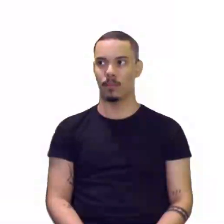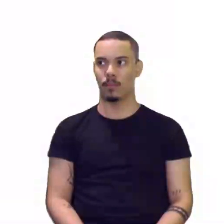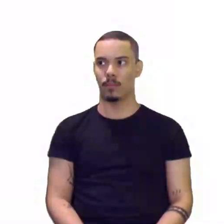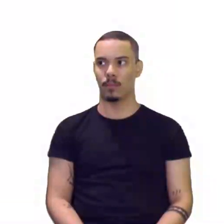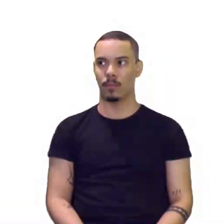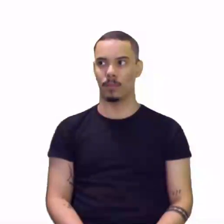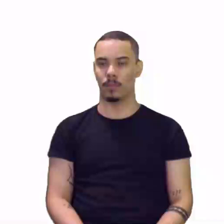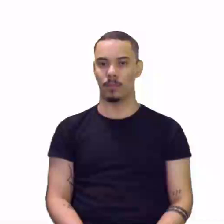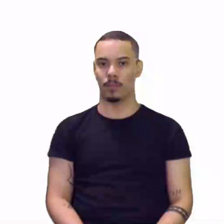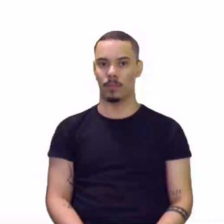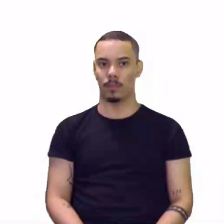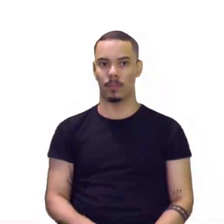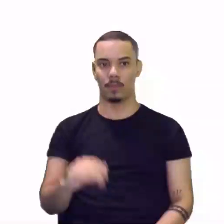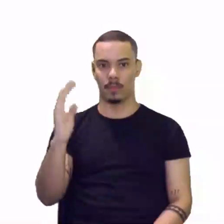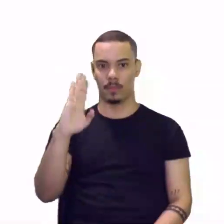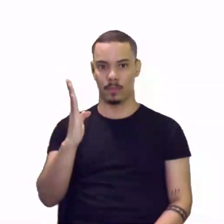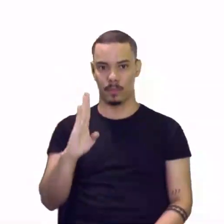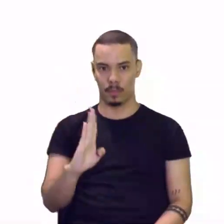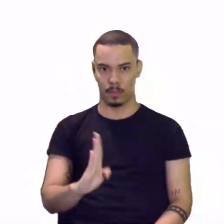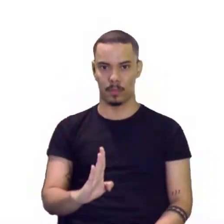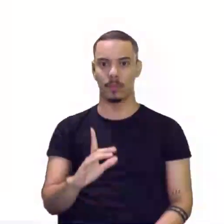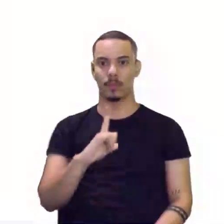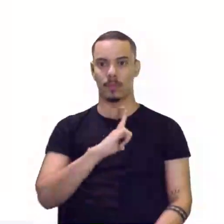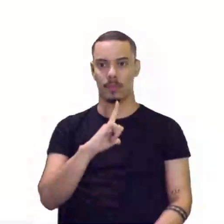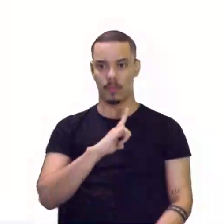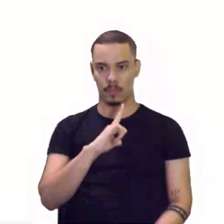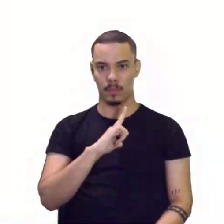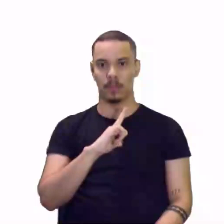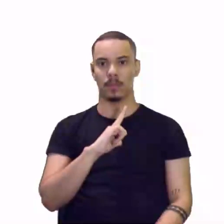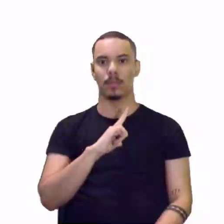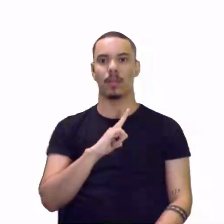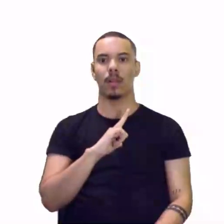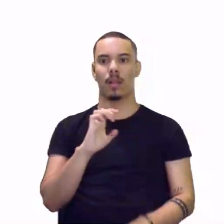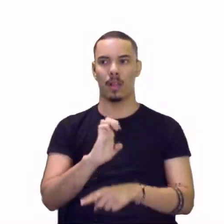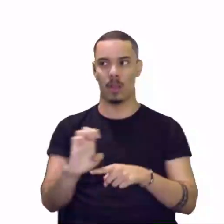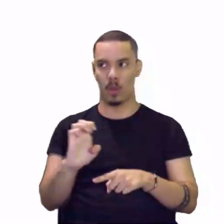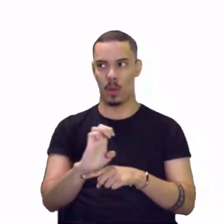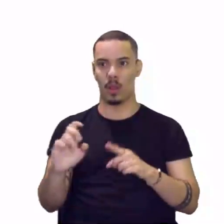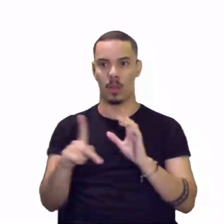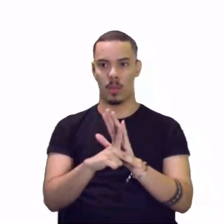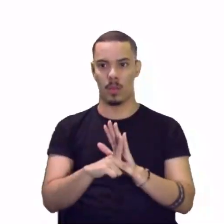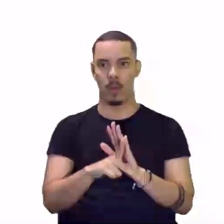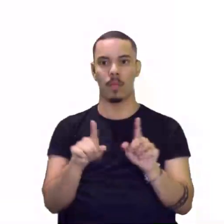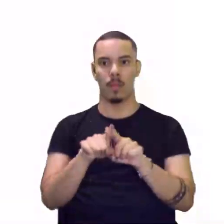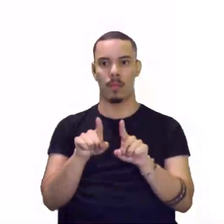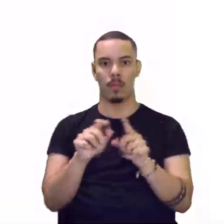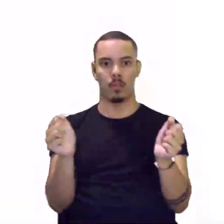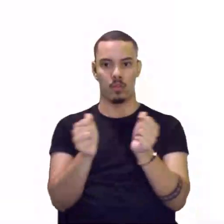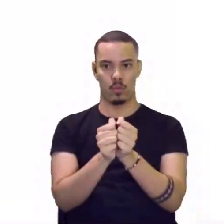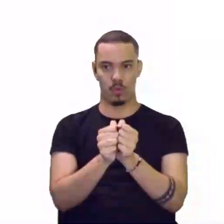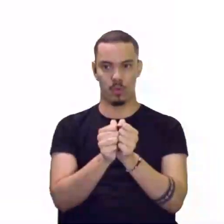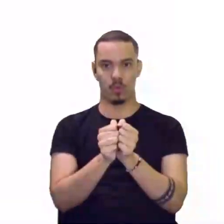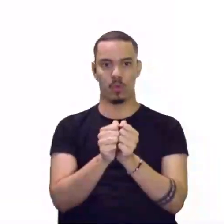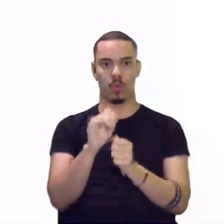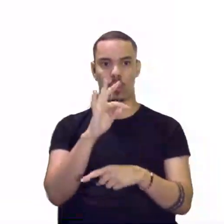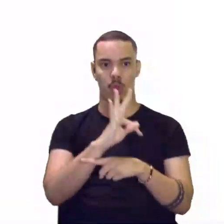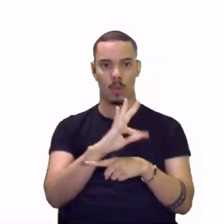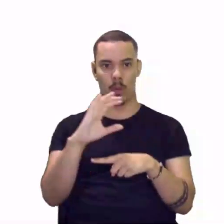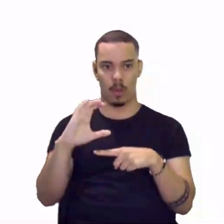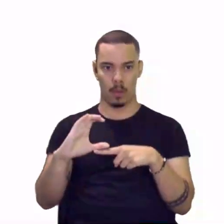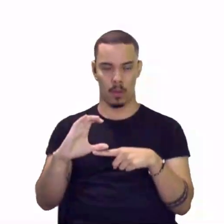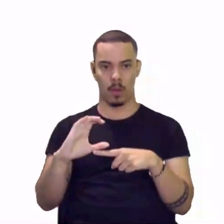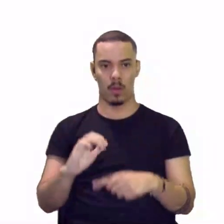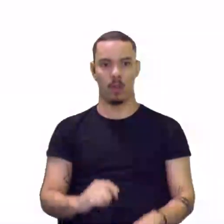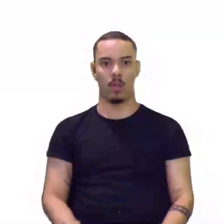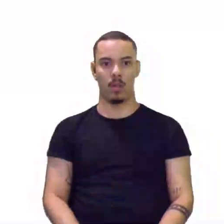Brasil, ele é cortado pelo Equador e Trópico de Capricórnio. Acabamos de falar aí, né, pessoal? Dê uma olhadinha